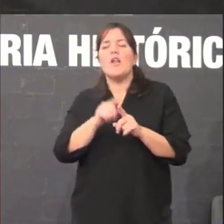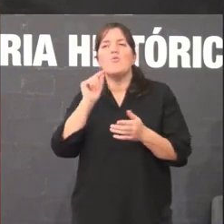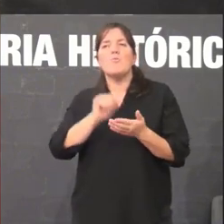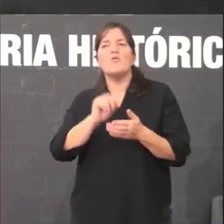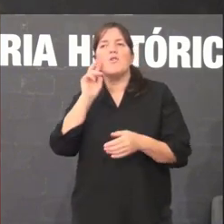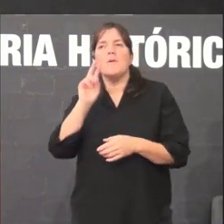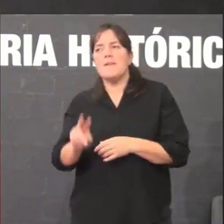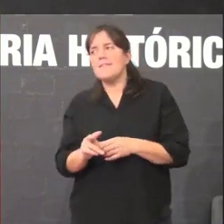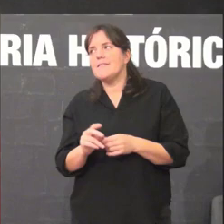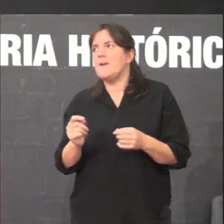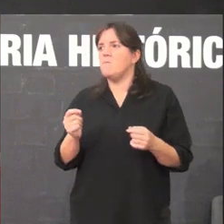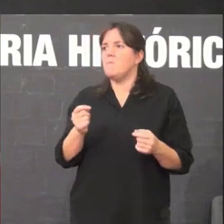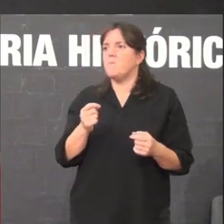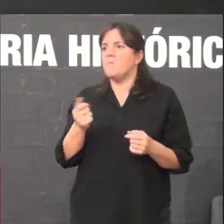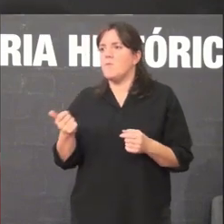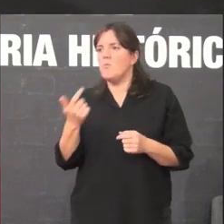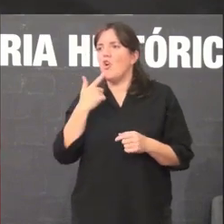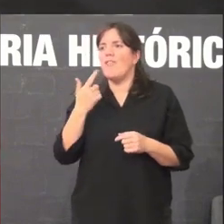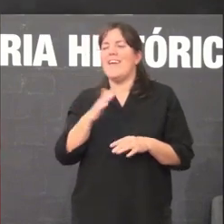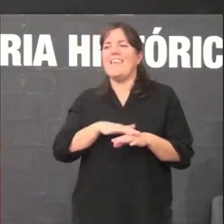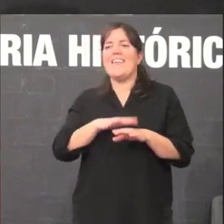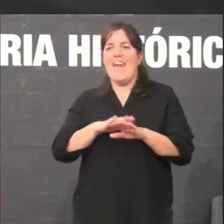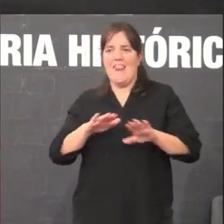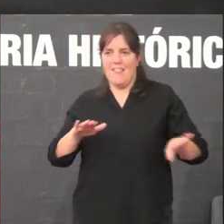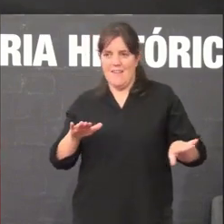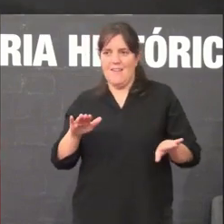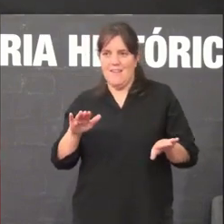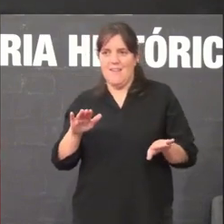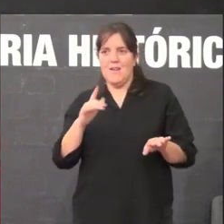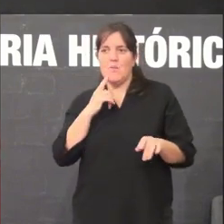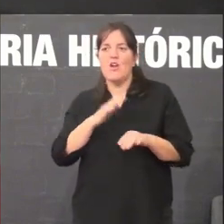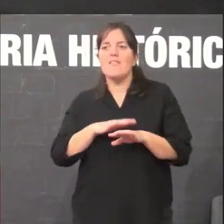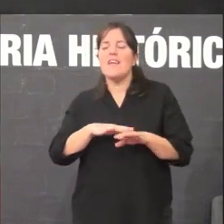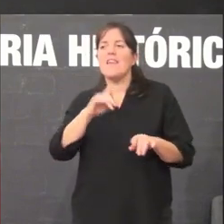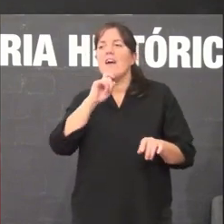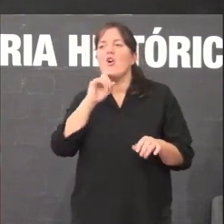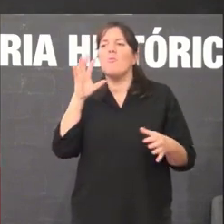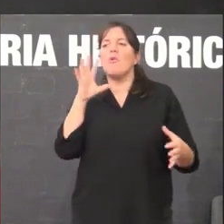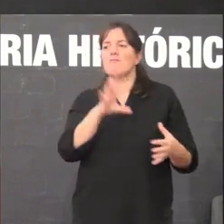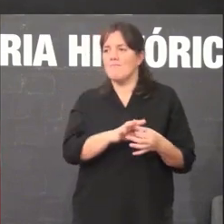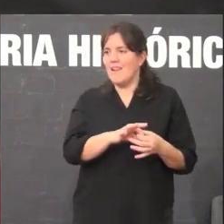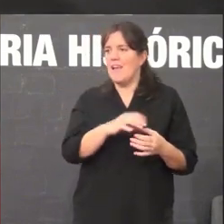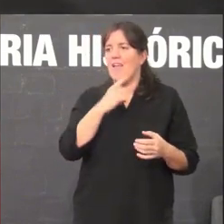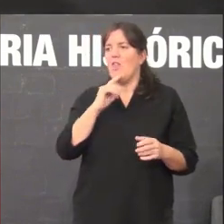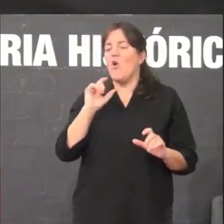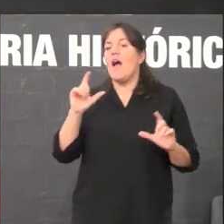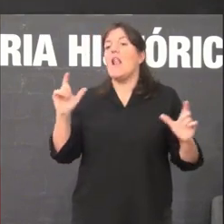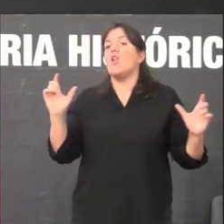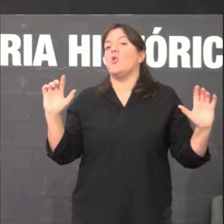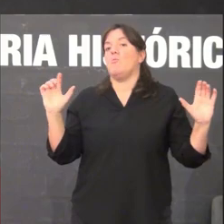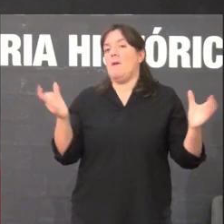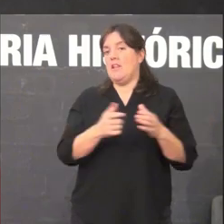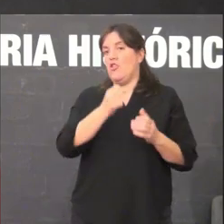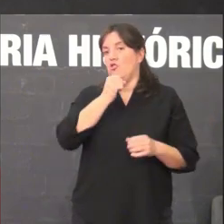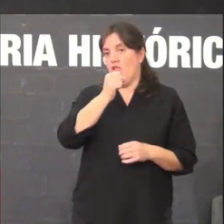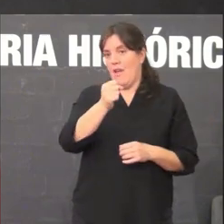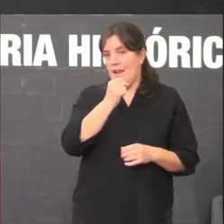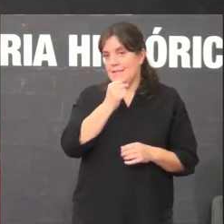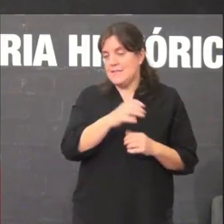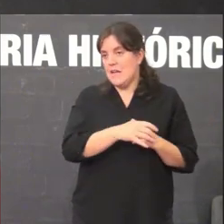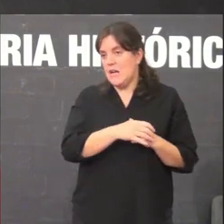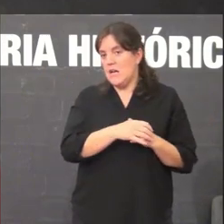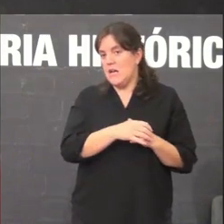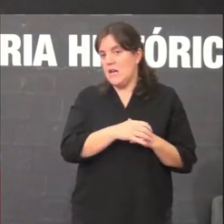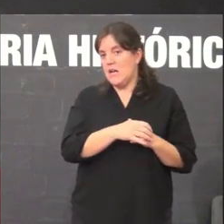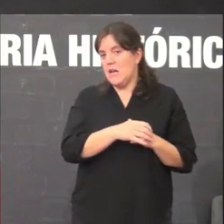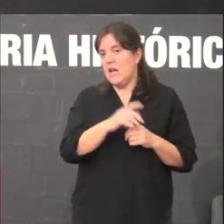leitura da esquerda, sobretudo de uma esquerda ligada ao Partido Socialista, de uma esquerda mais